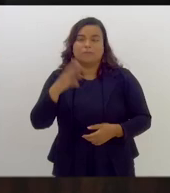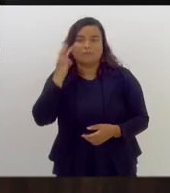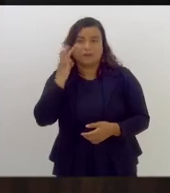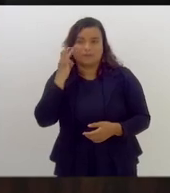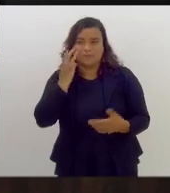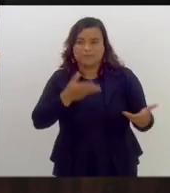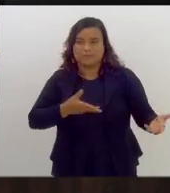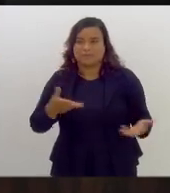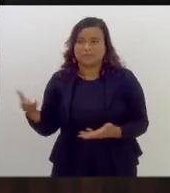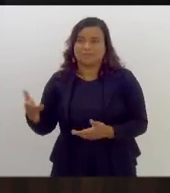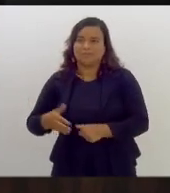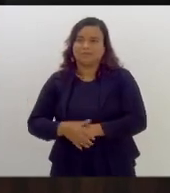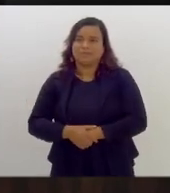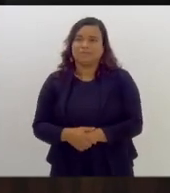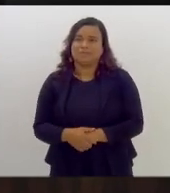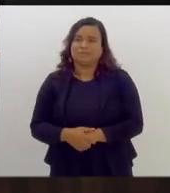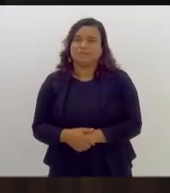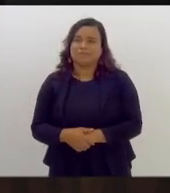Carneiro.